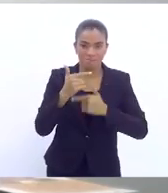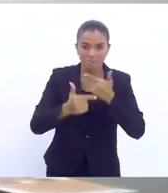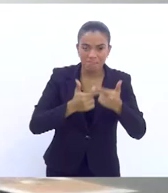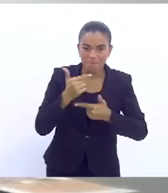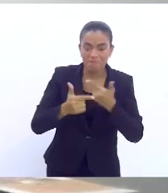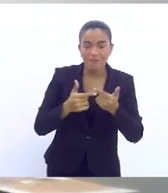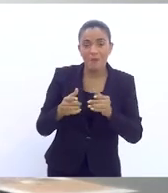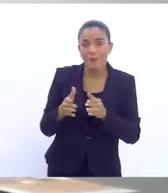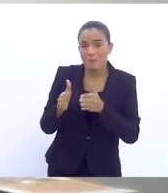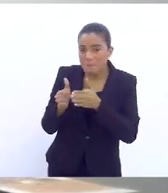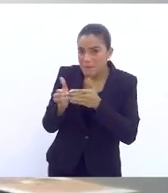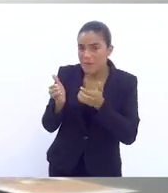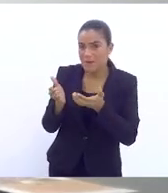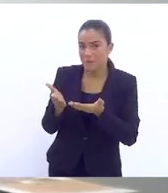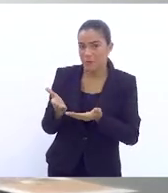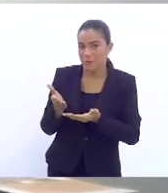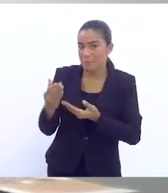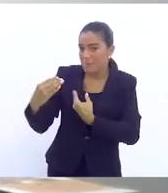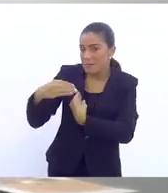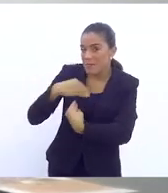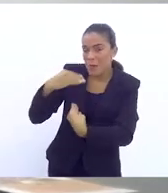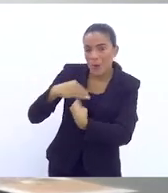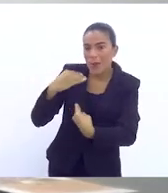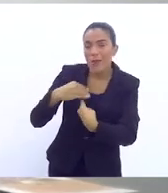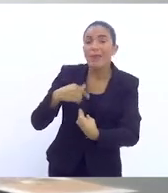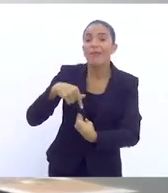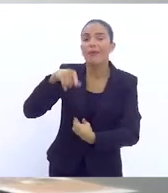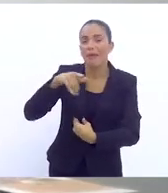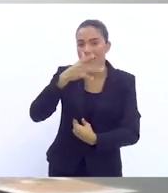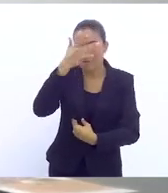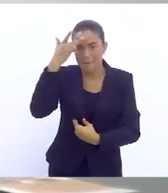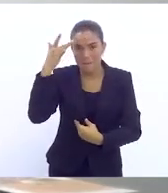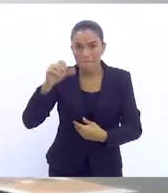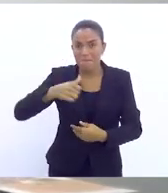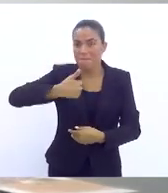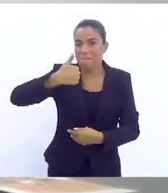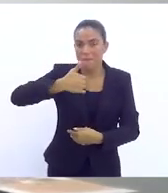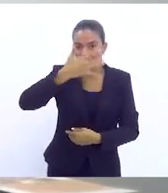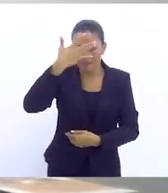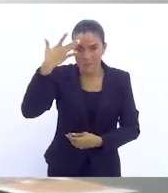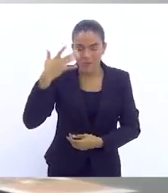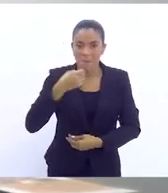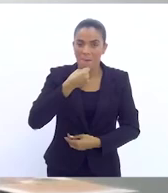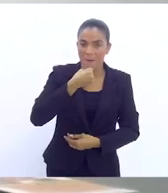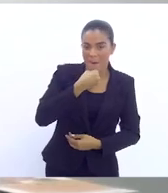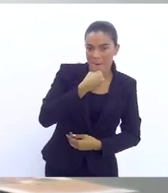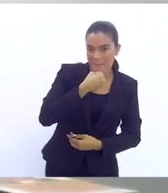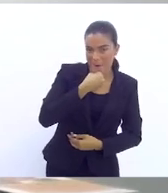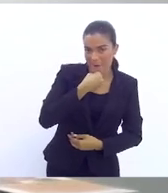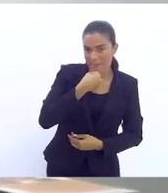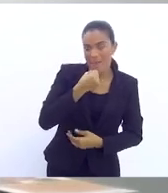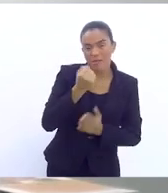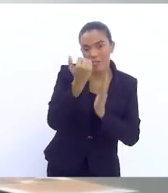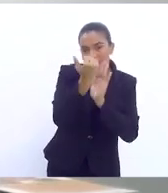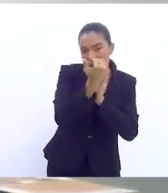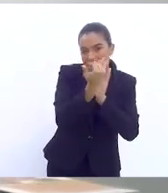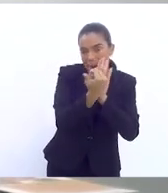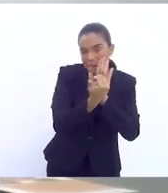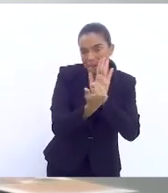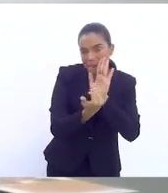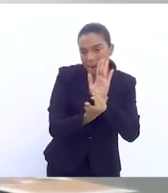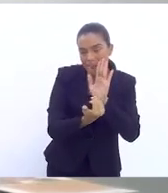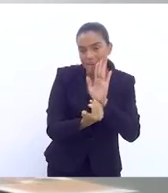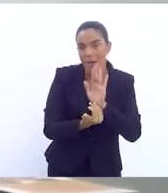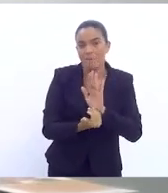a ele né que me indique Qual a primeira pessoa que acha mais importante falar para a gente deixar o final